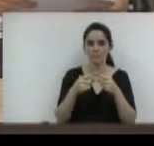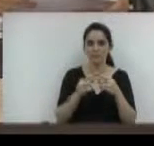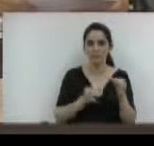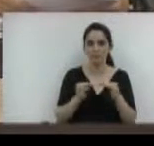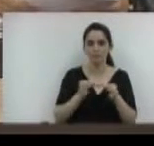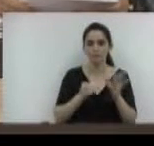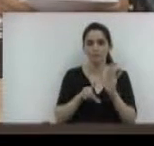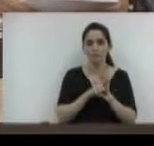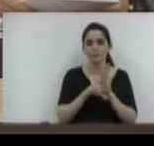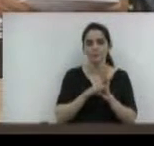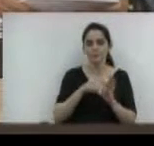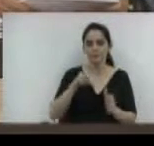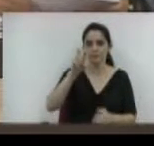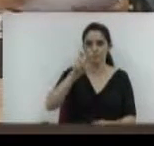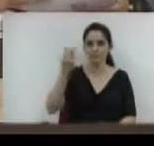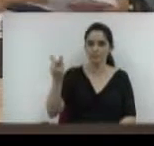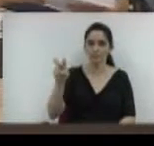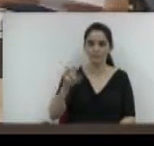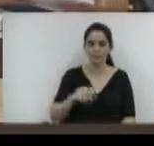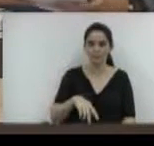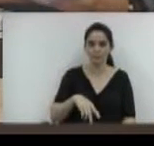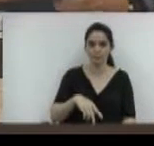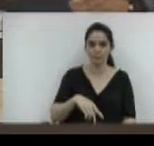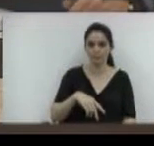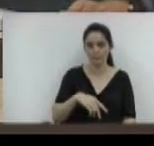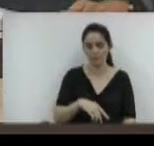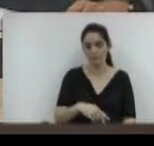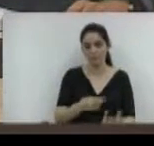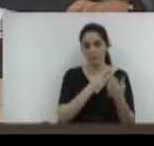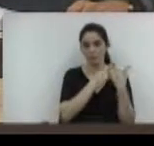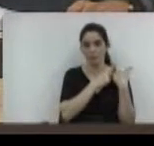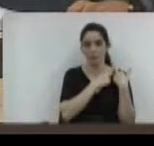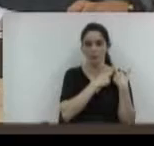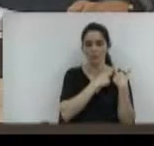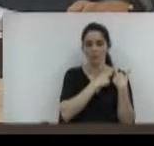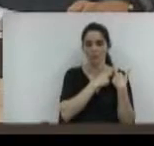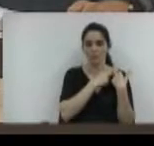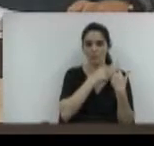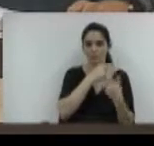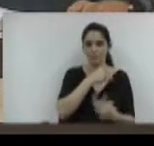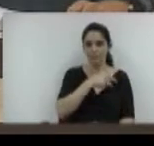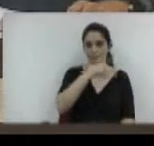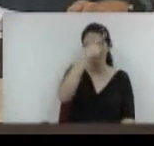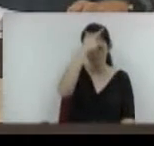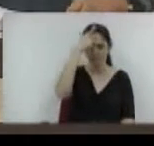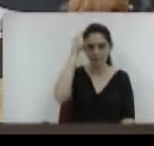Município. Paulo César Junqueira Radiche, Prefeito Municipal.